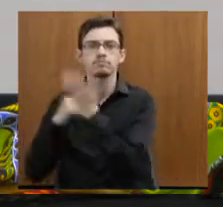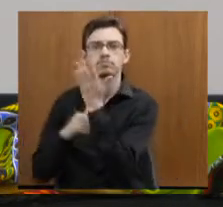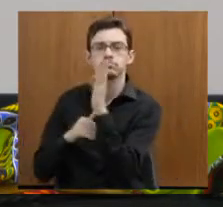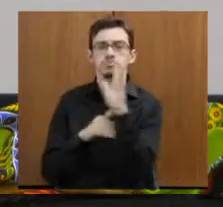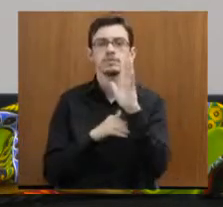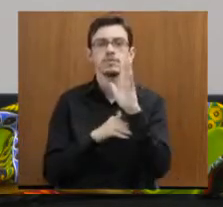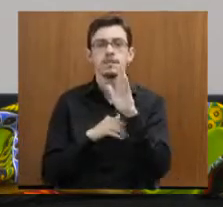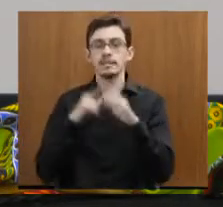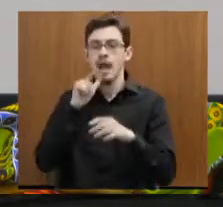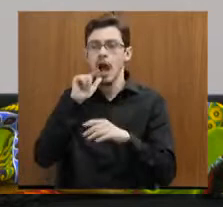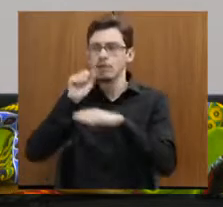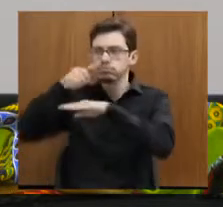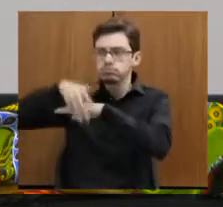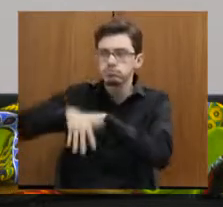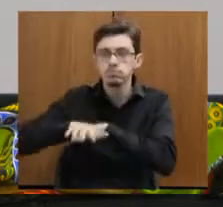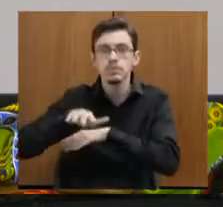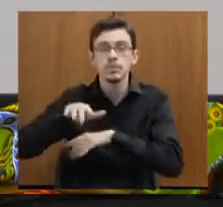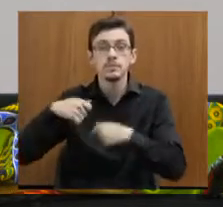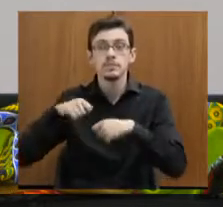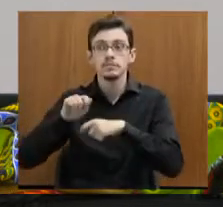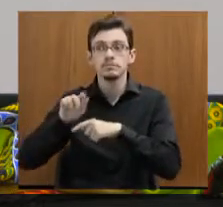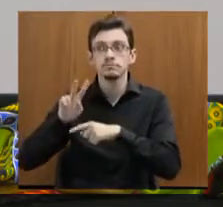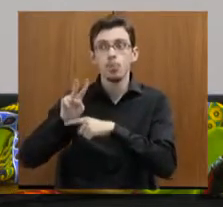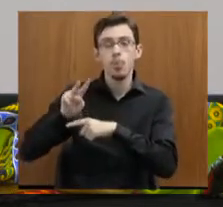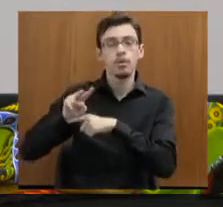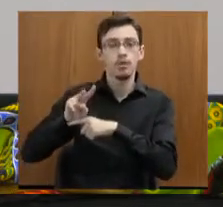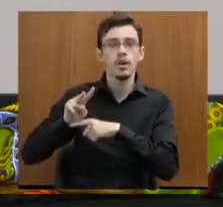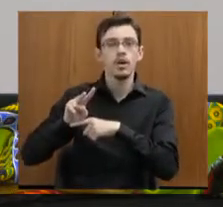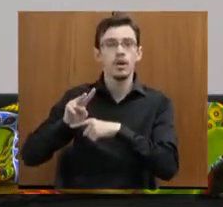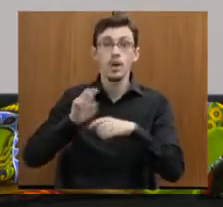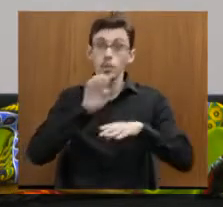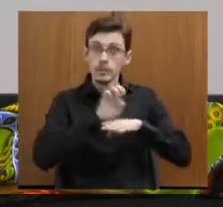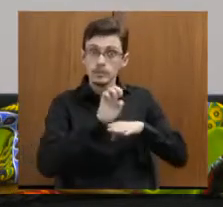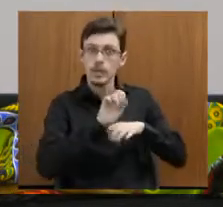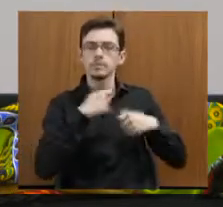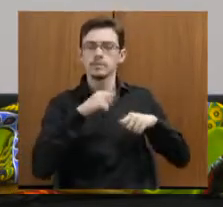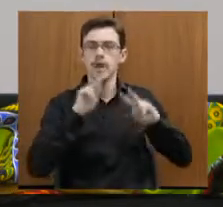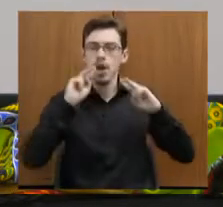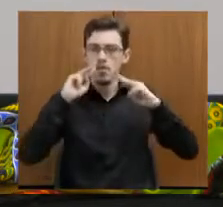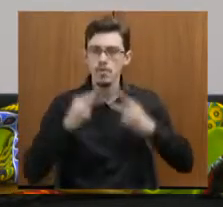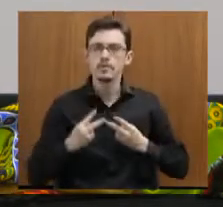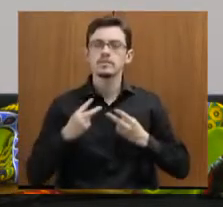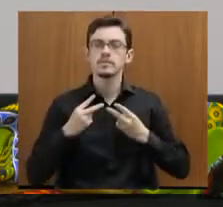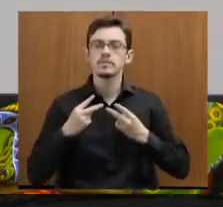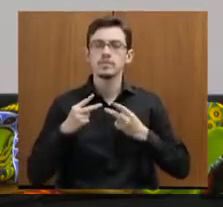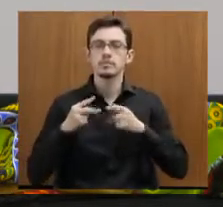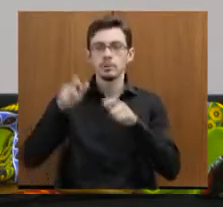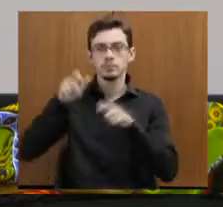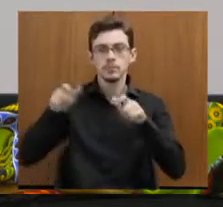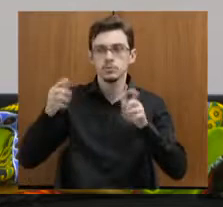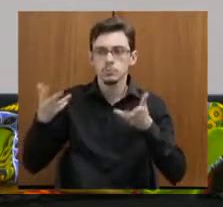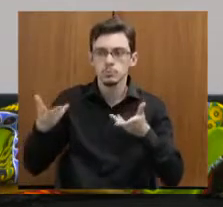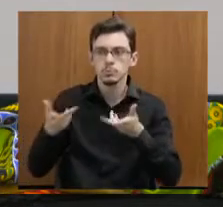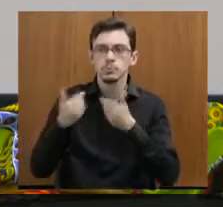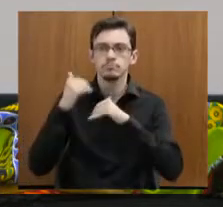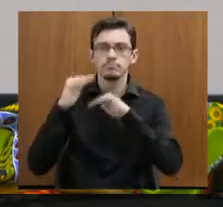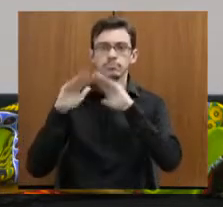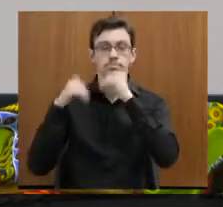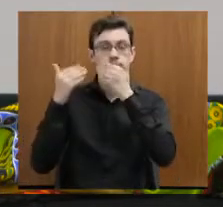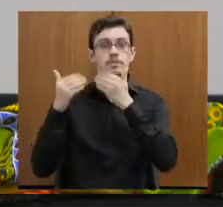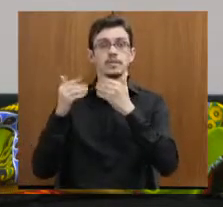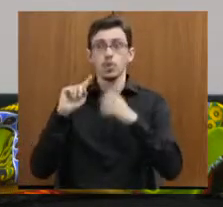nós fazemos isso o estado precisa reconhecer voltar a tua melhoria da qualidade de vida de todos os mineiros